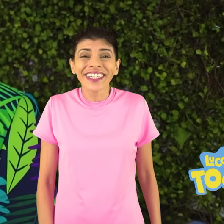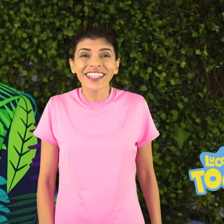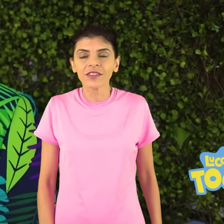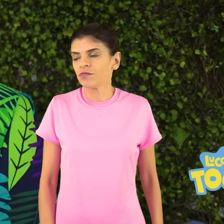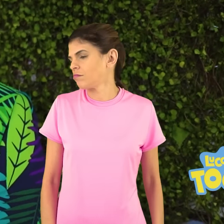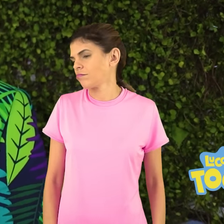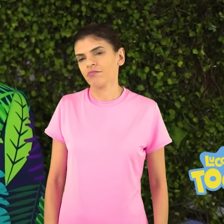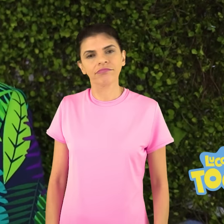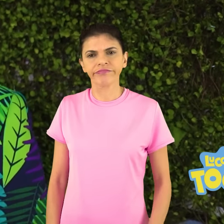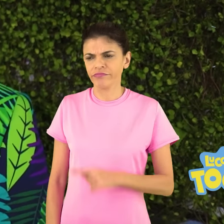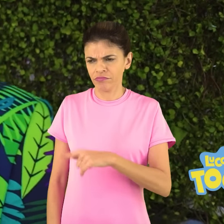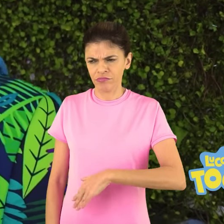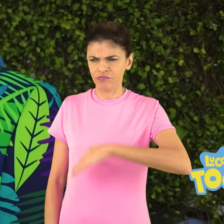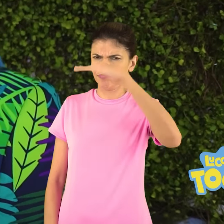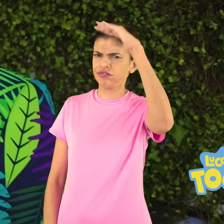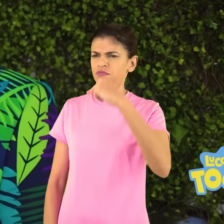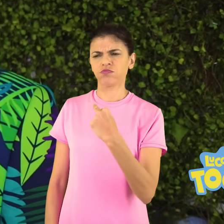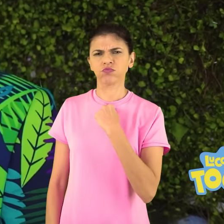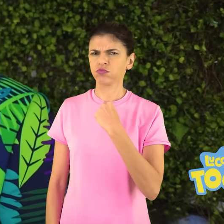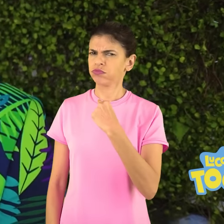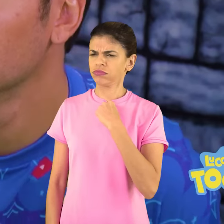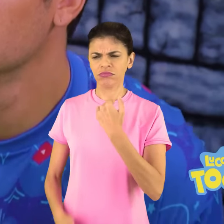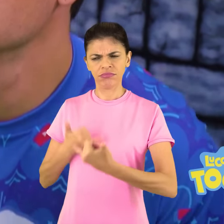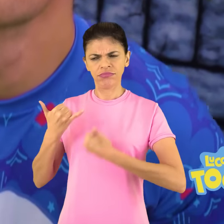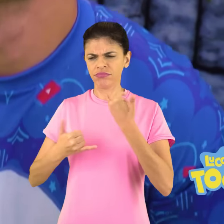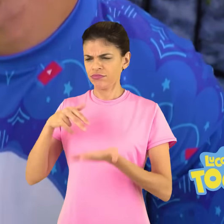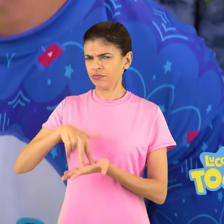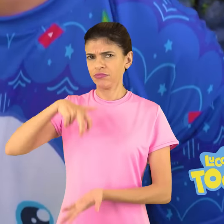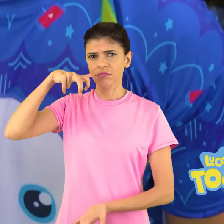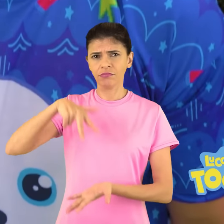Você é muito grande pra brincar nesse trampolim